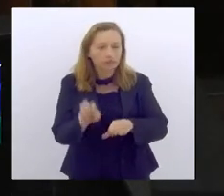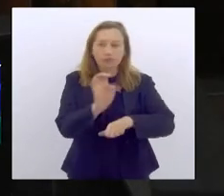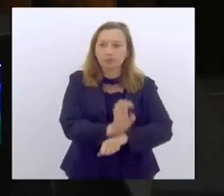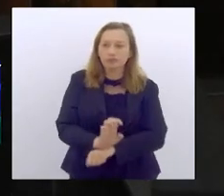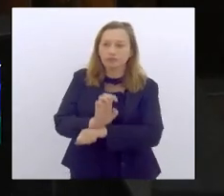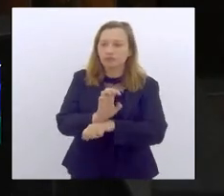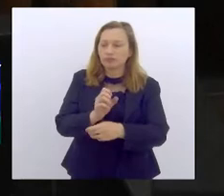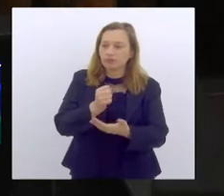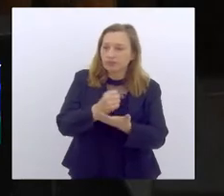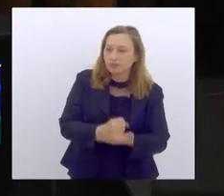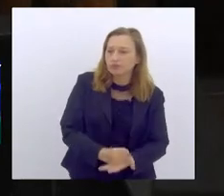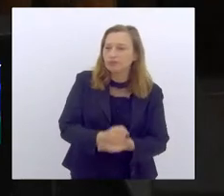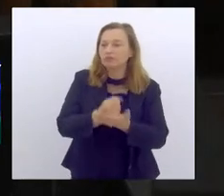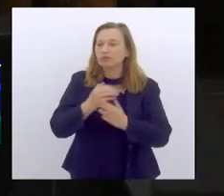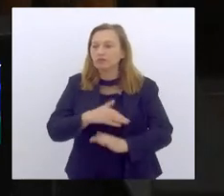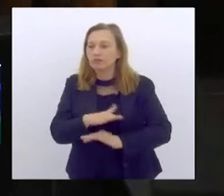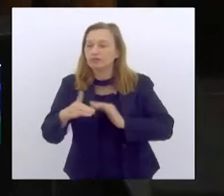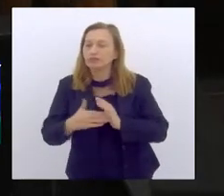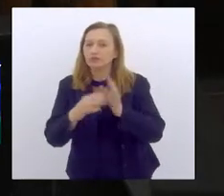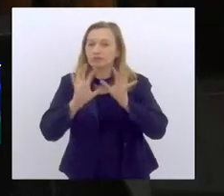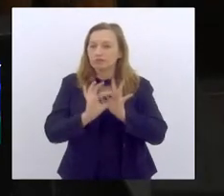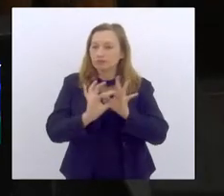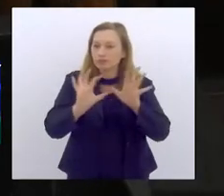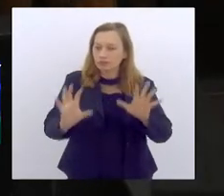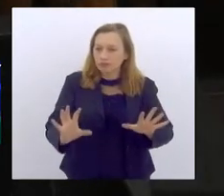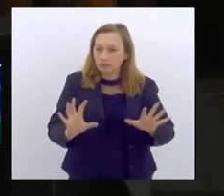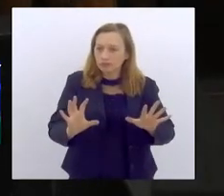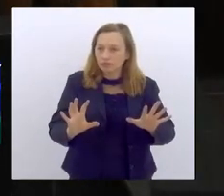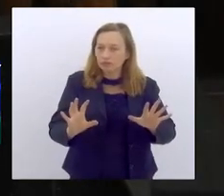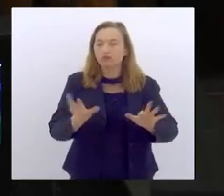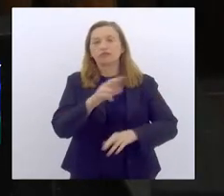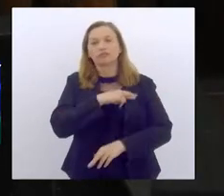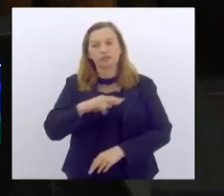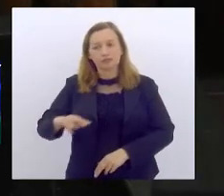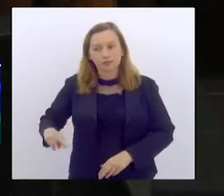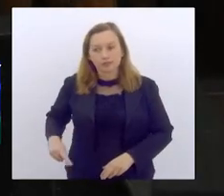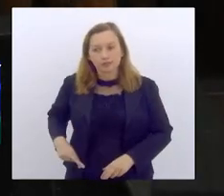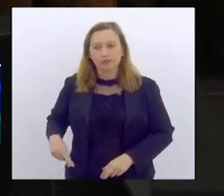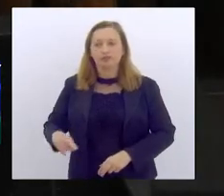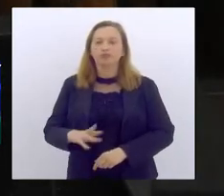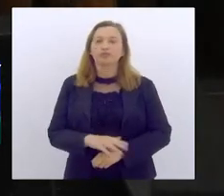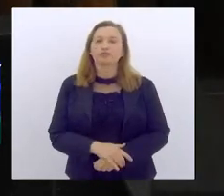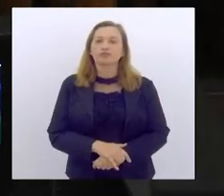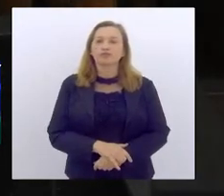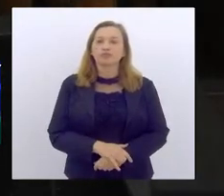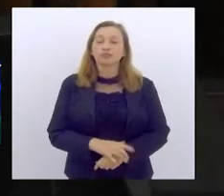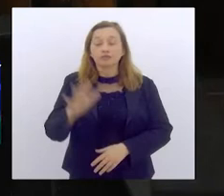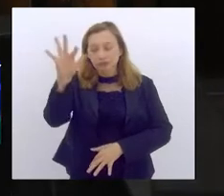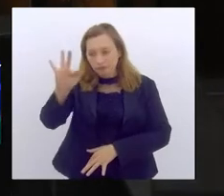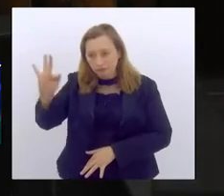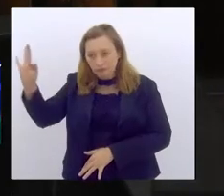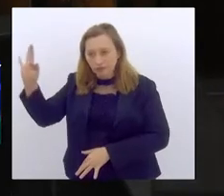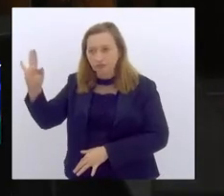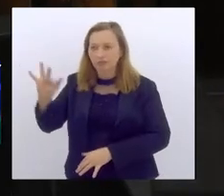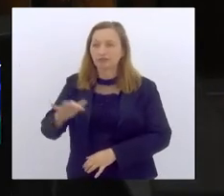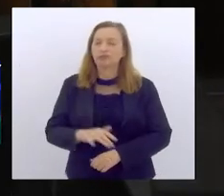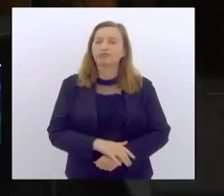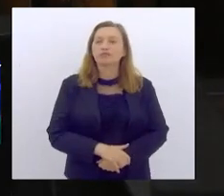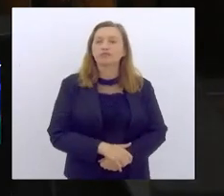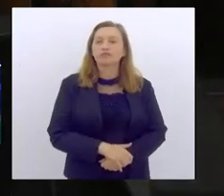sustentar todas as premissas democráticas republicanas e federativas